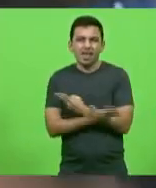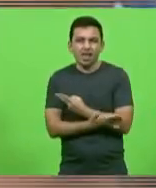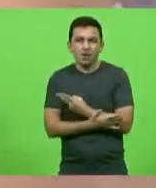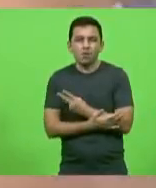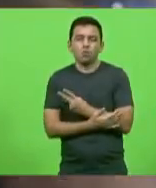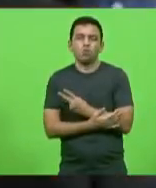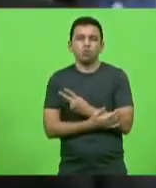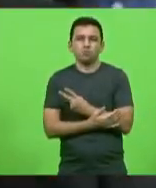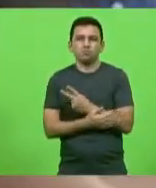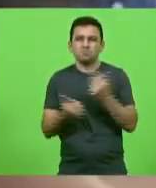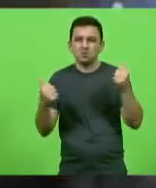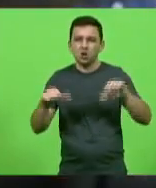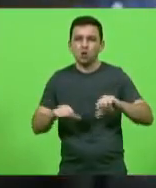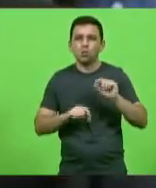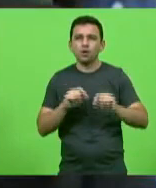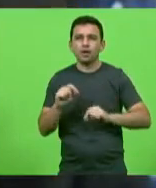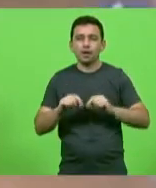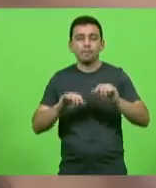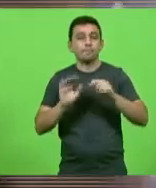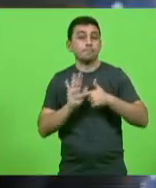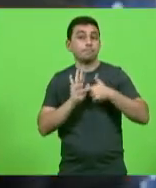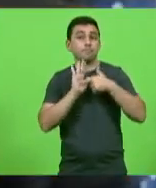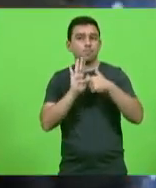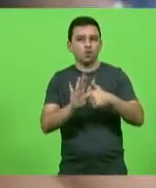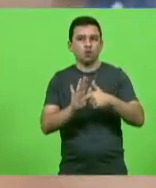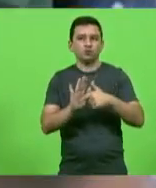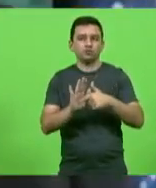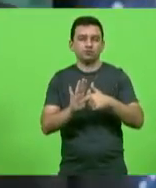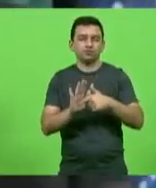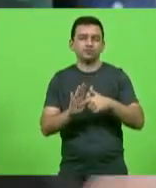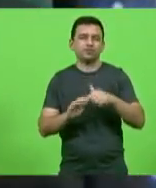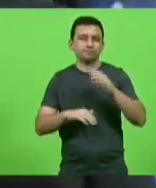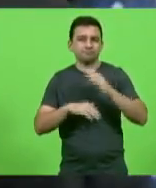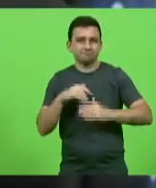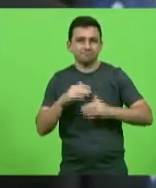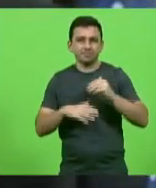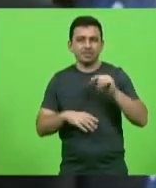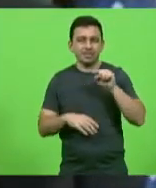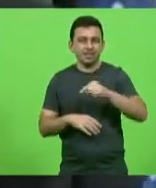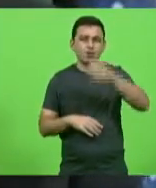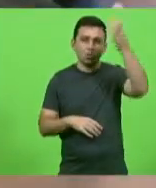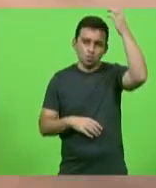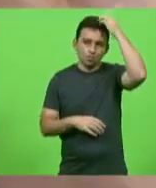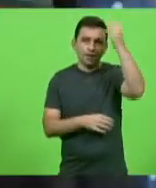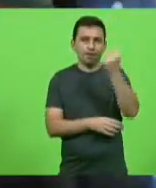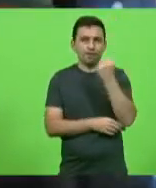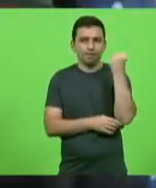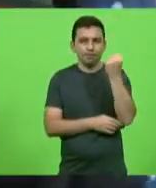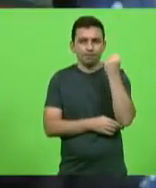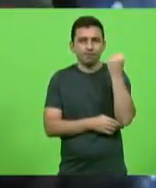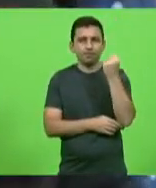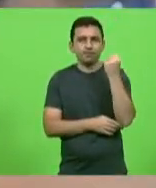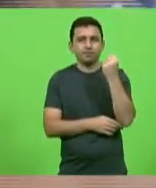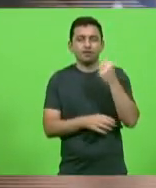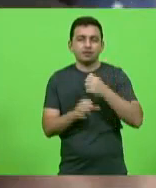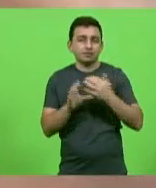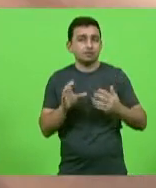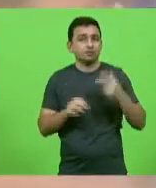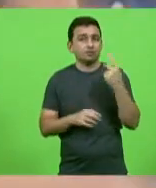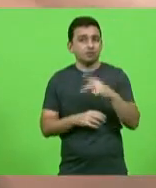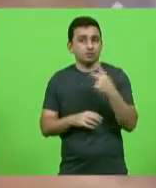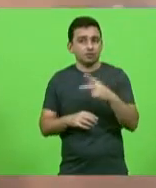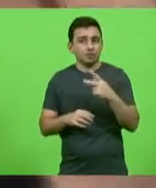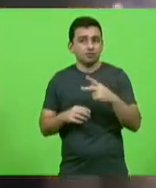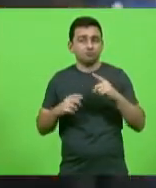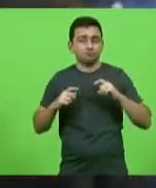grosseiro aquele manifeste Evidente em México usável para ficar com culpa grave caracterizado por ação ou omissão